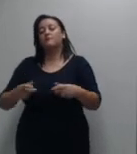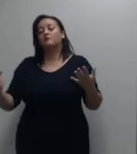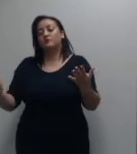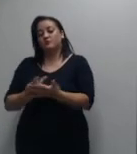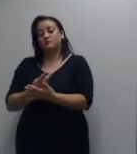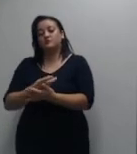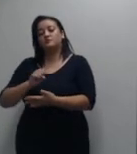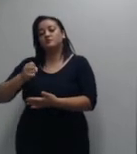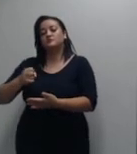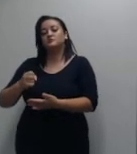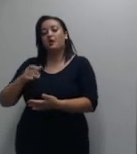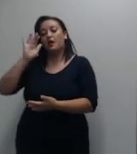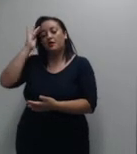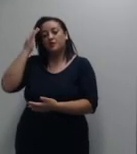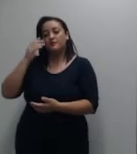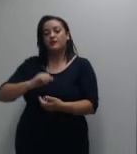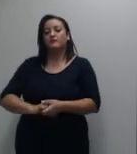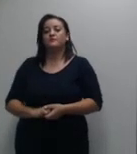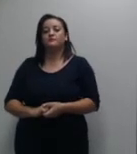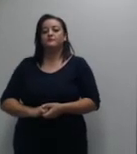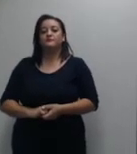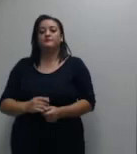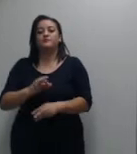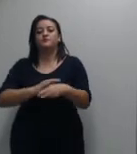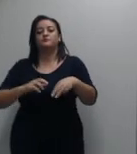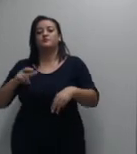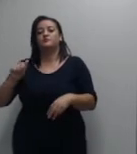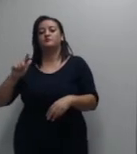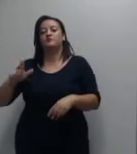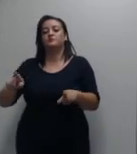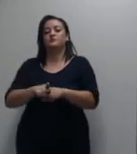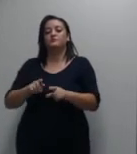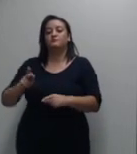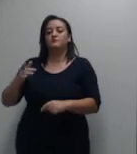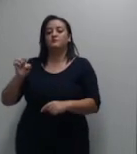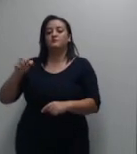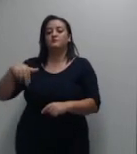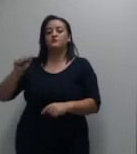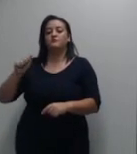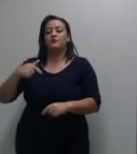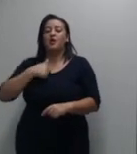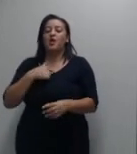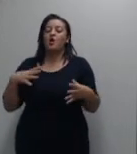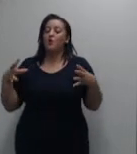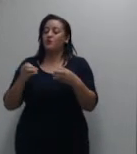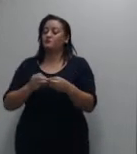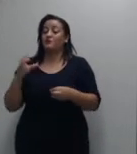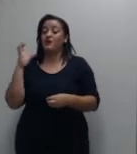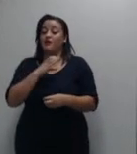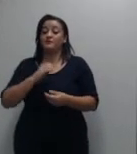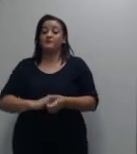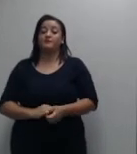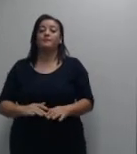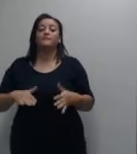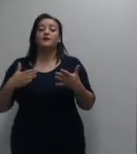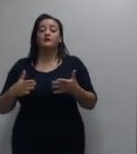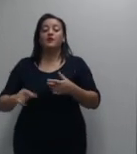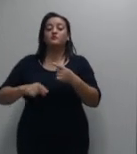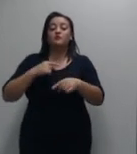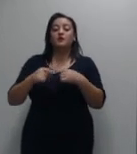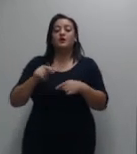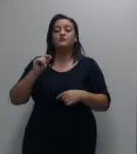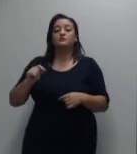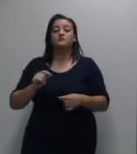Jacinta de do início é do Ministro Raul Araújo eu serei muito Sofia Então se trata